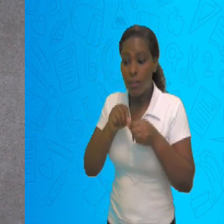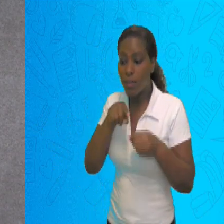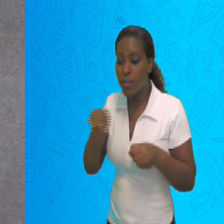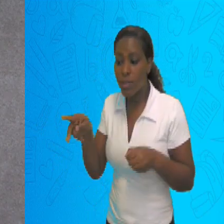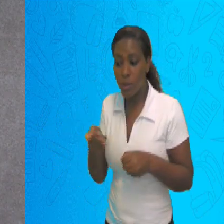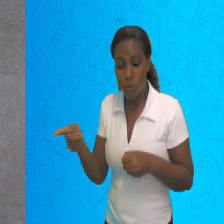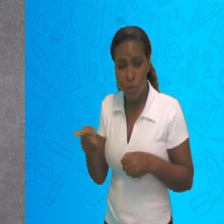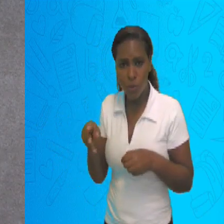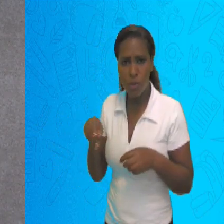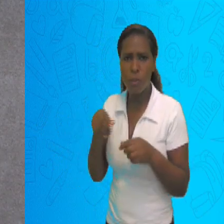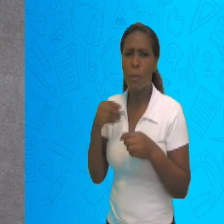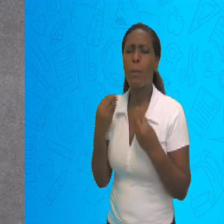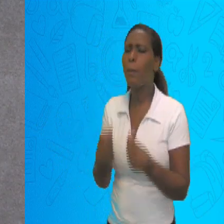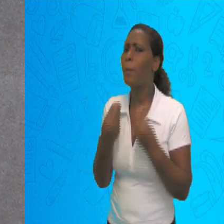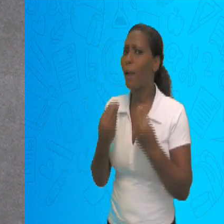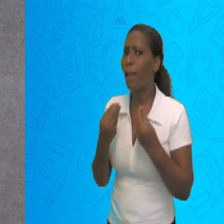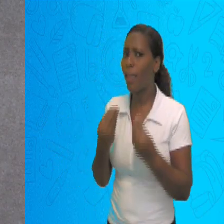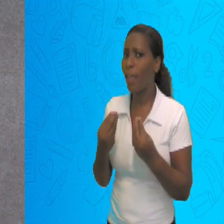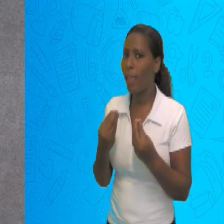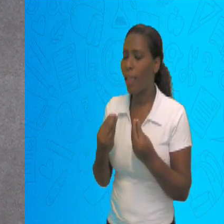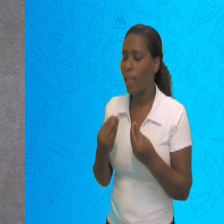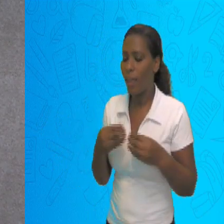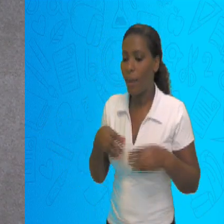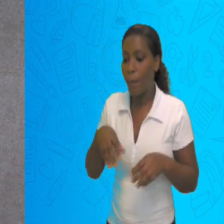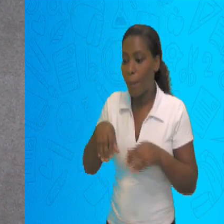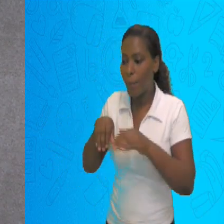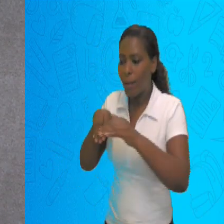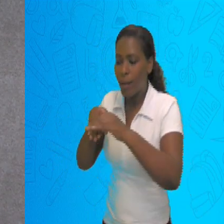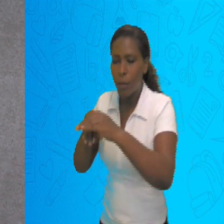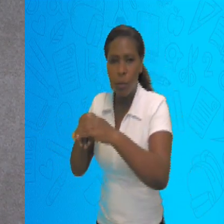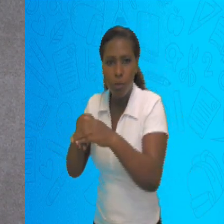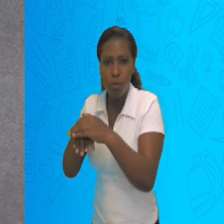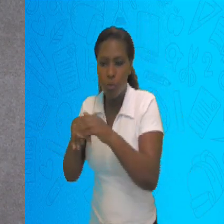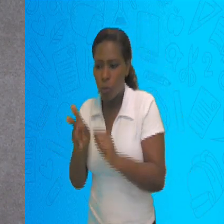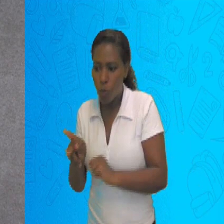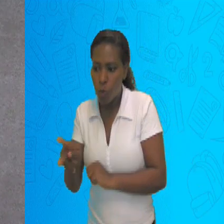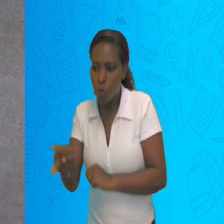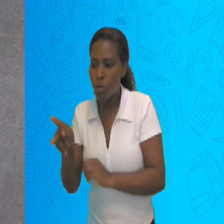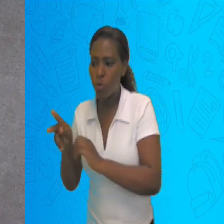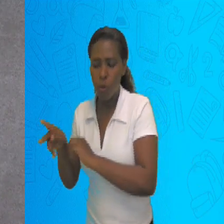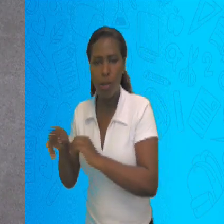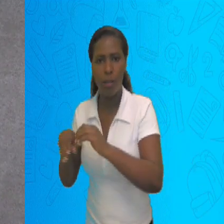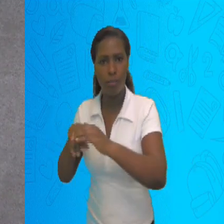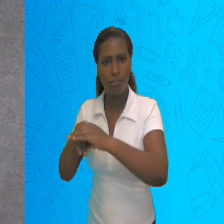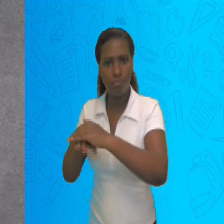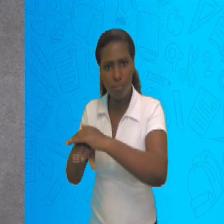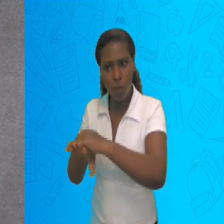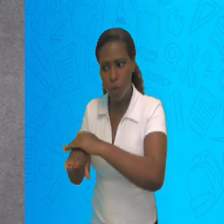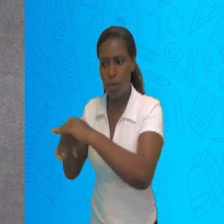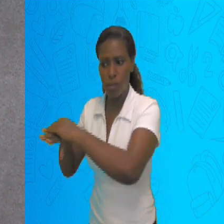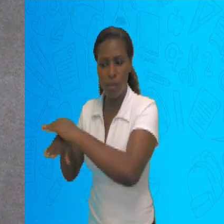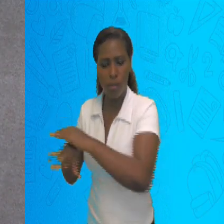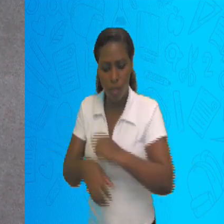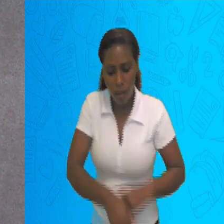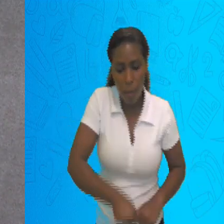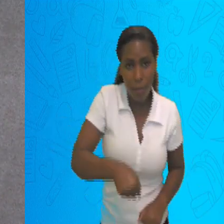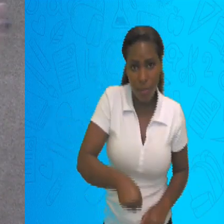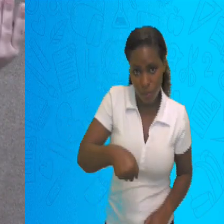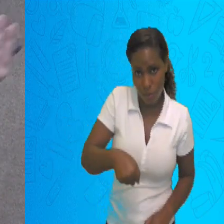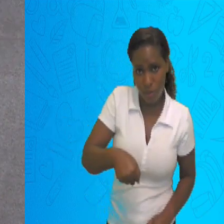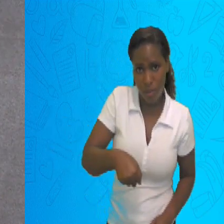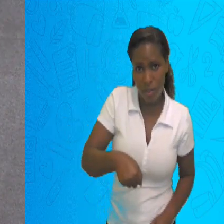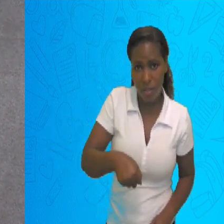produto. Como nós sabemos, se a gente pegar uma mandioca e deixar ela numa geladeira, hoje temos geladeira, ela dura um pouco mais,